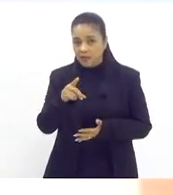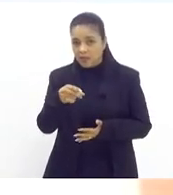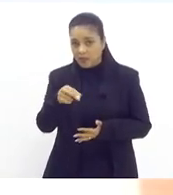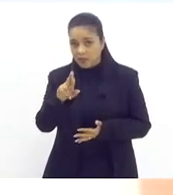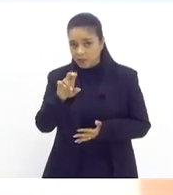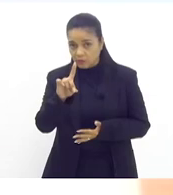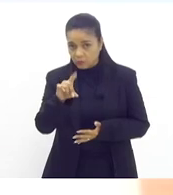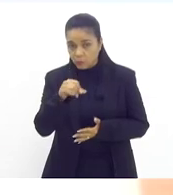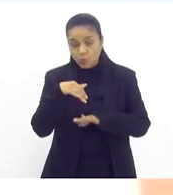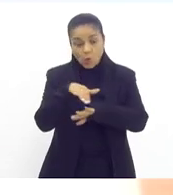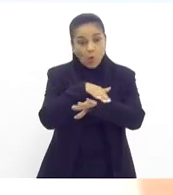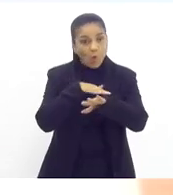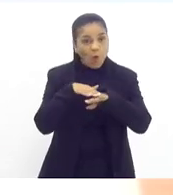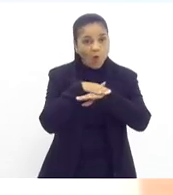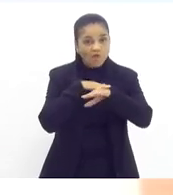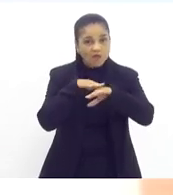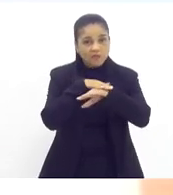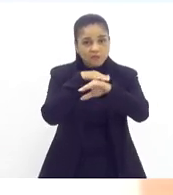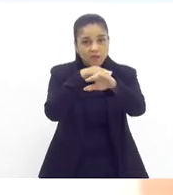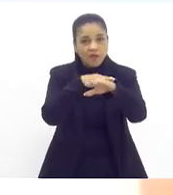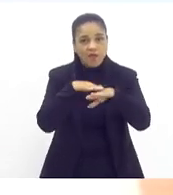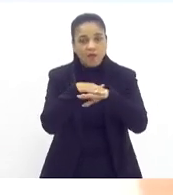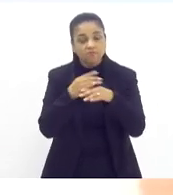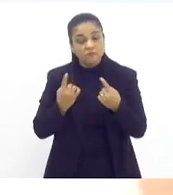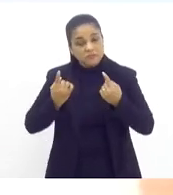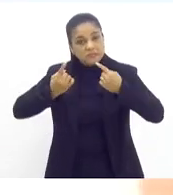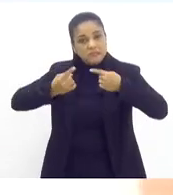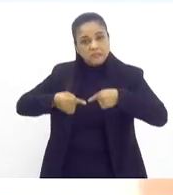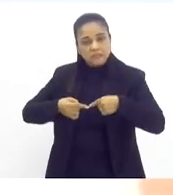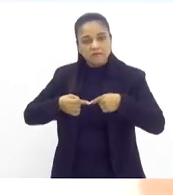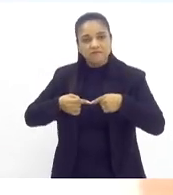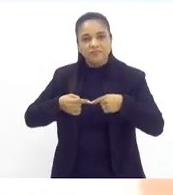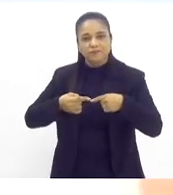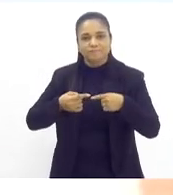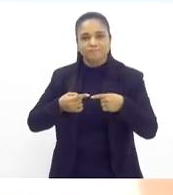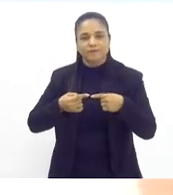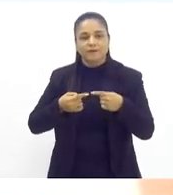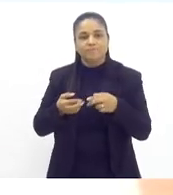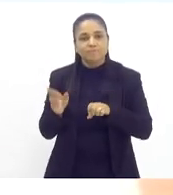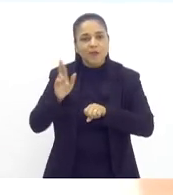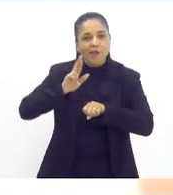conversar sobre esse desafio da reforma tributária.